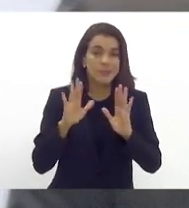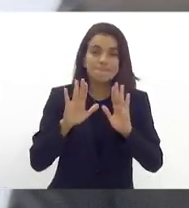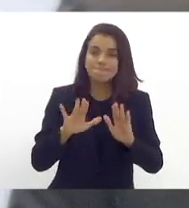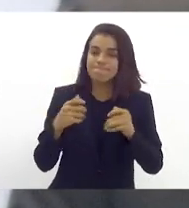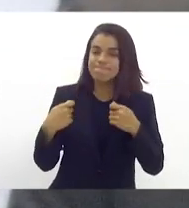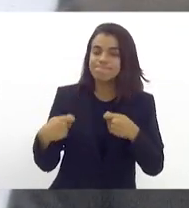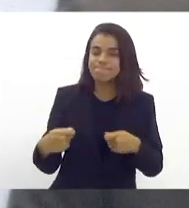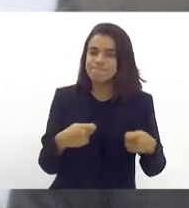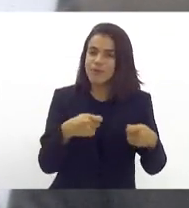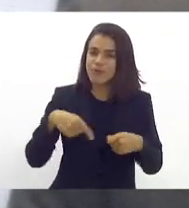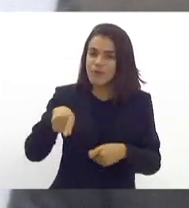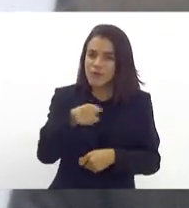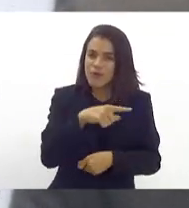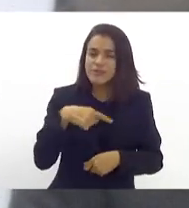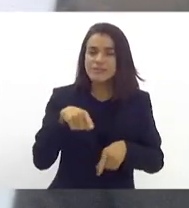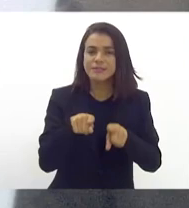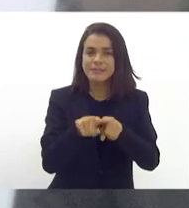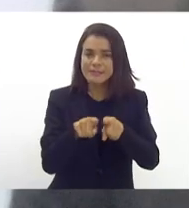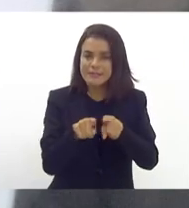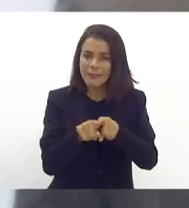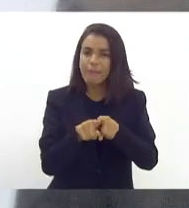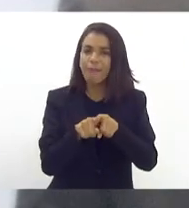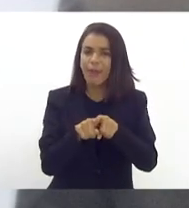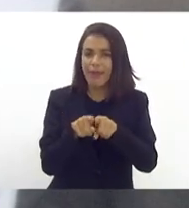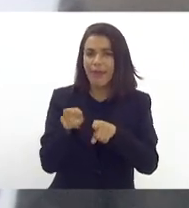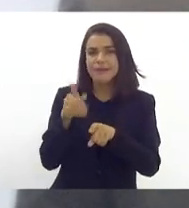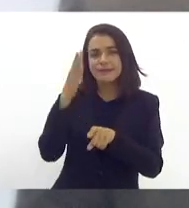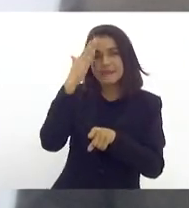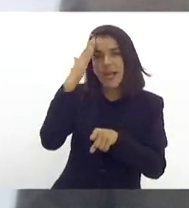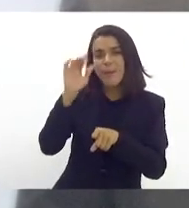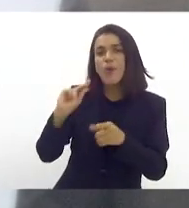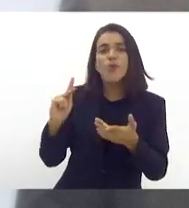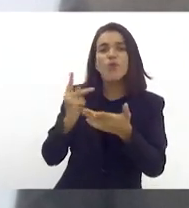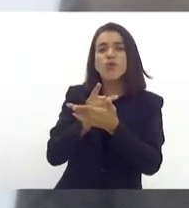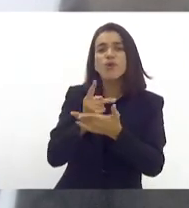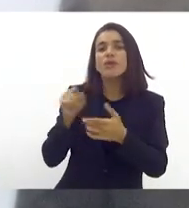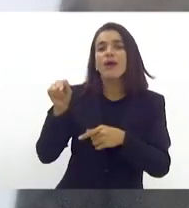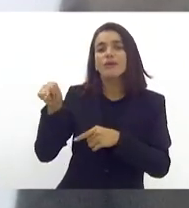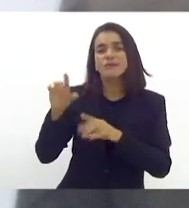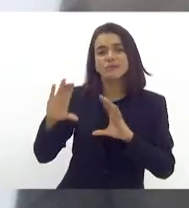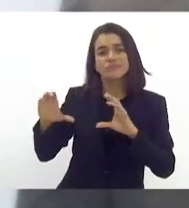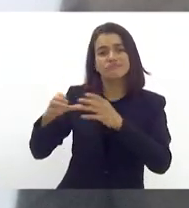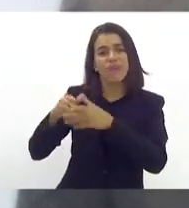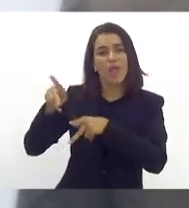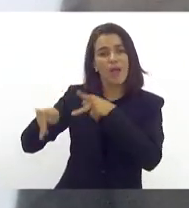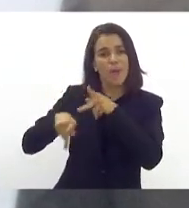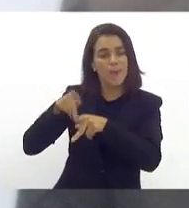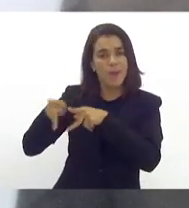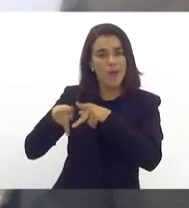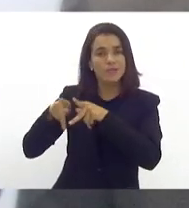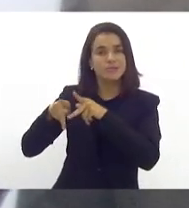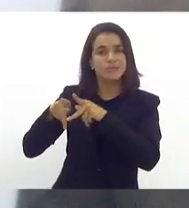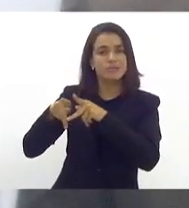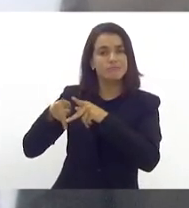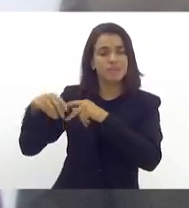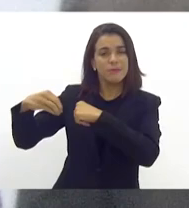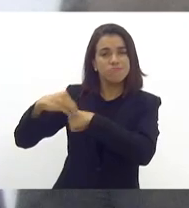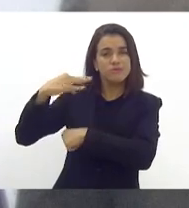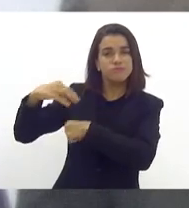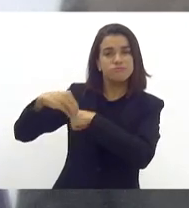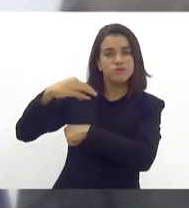preciso que vocês também Ouçam aqueles que estão na ponta sofrendo e que e que trazem a nós que somos os representantes